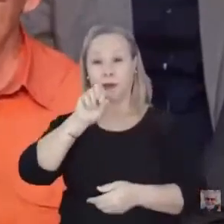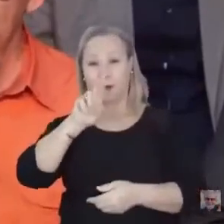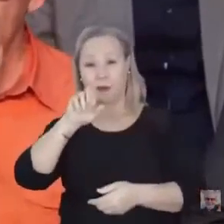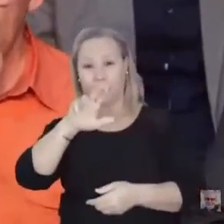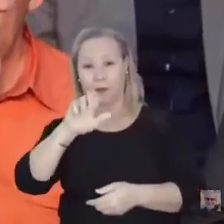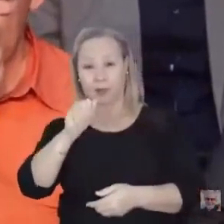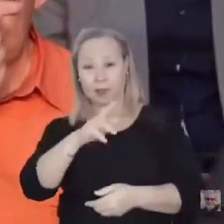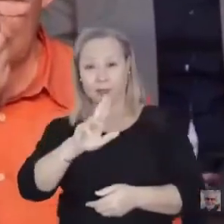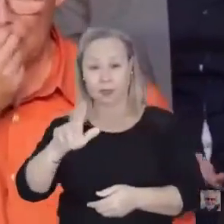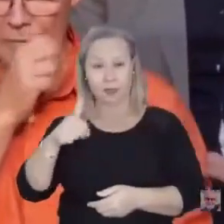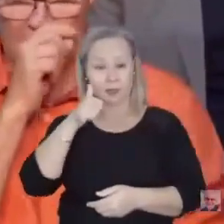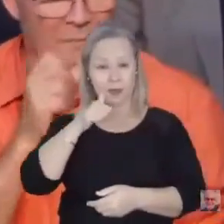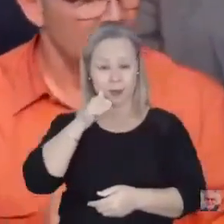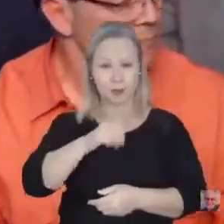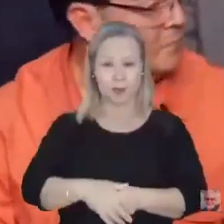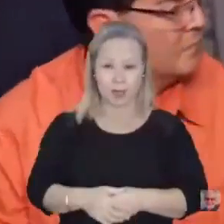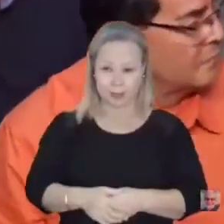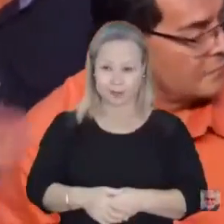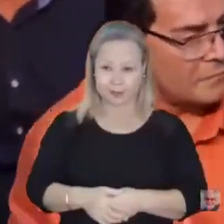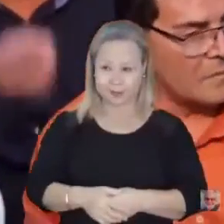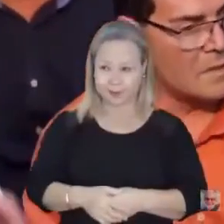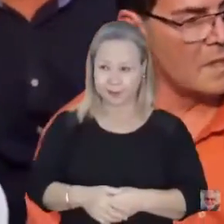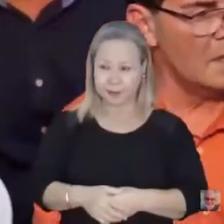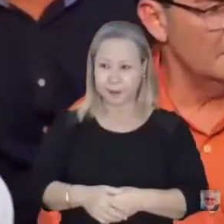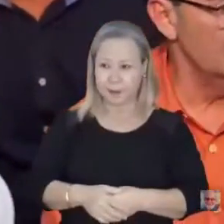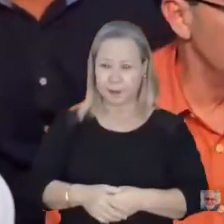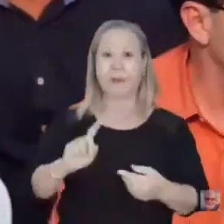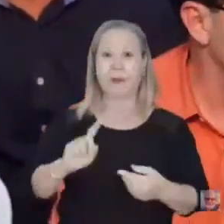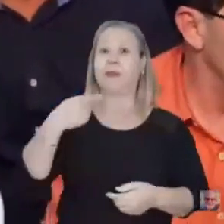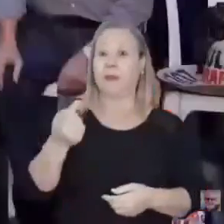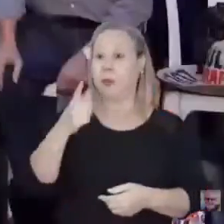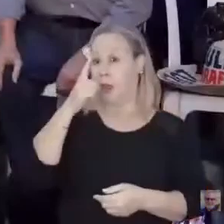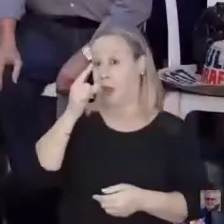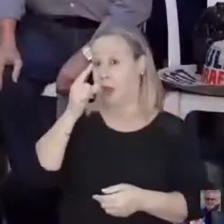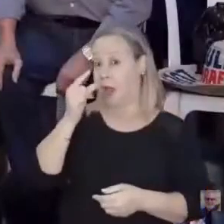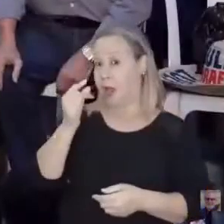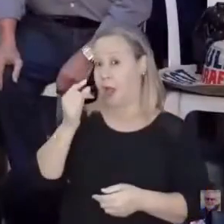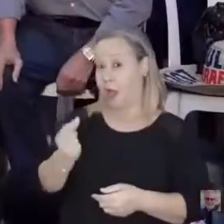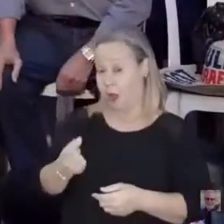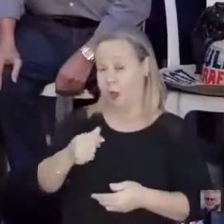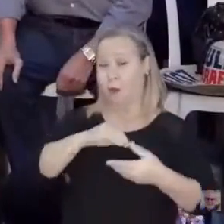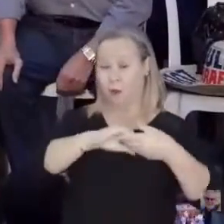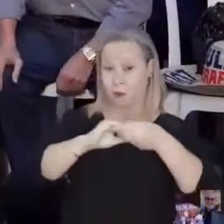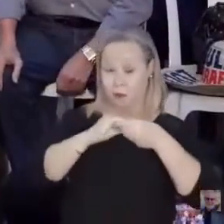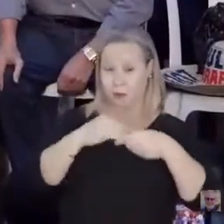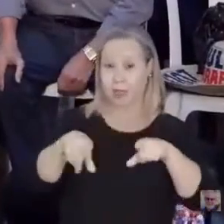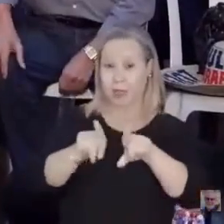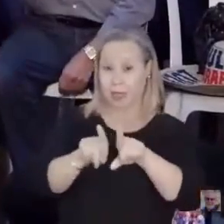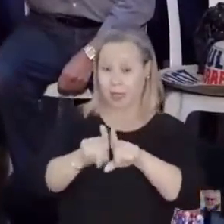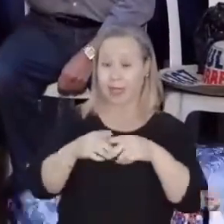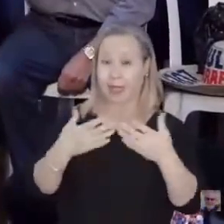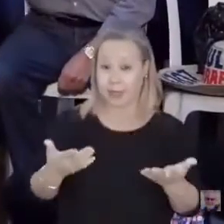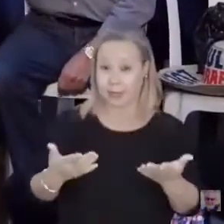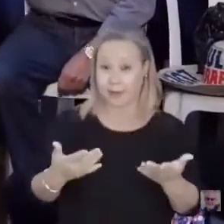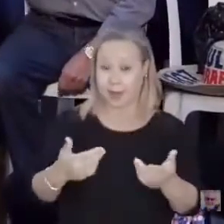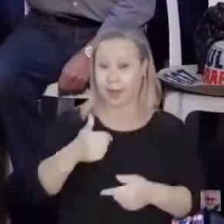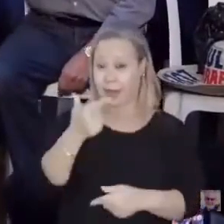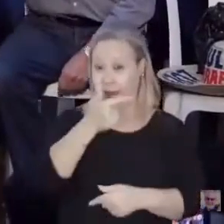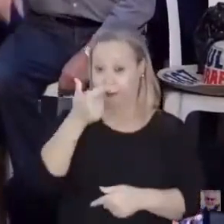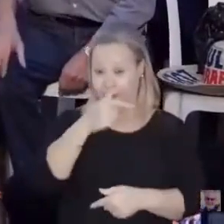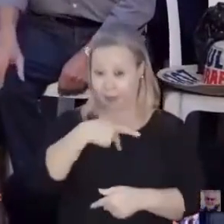e próximo vice-presidente da República, companheiro Geraldo Alckmin, que está nessa chapa,